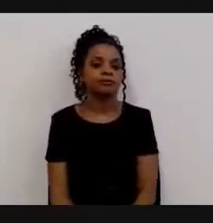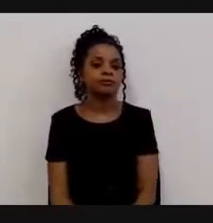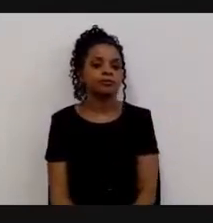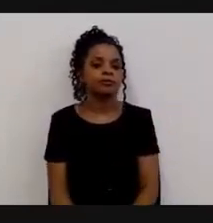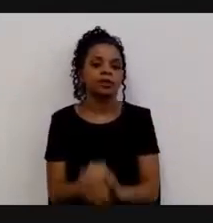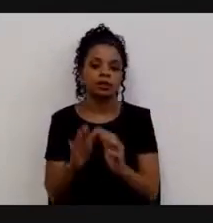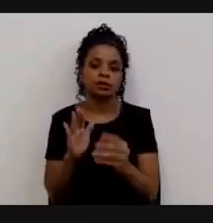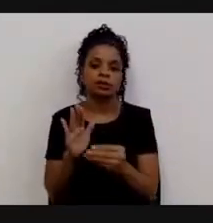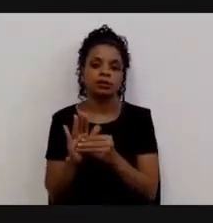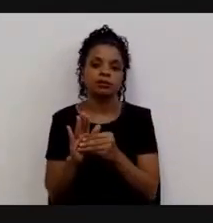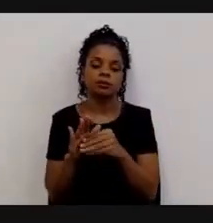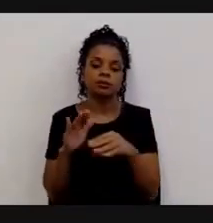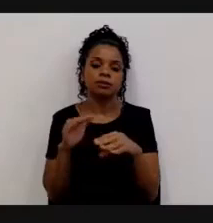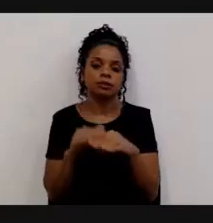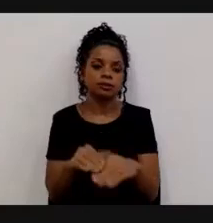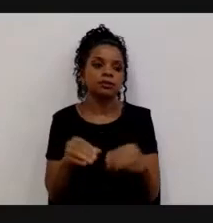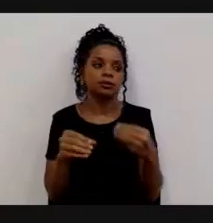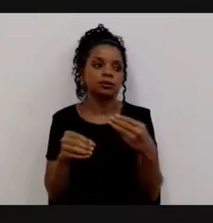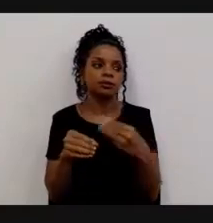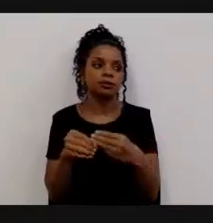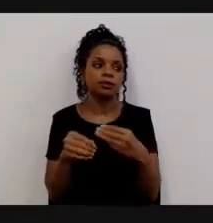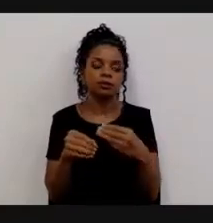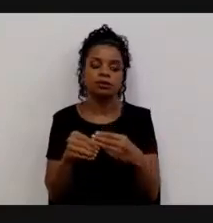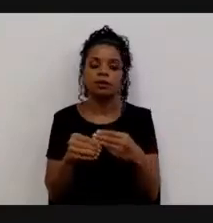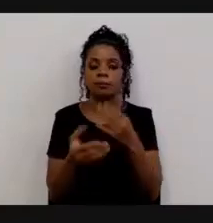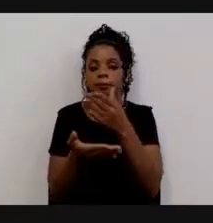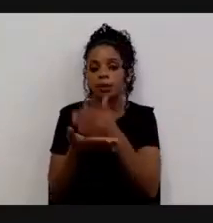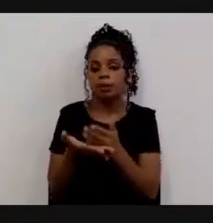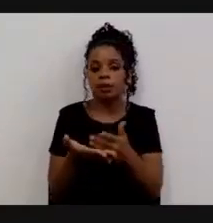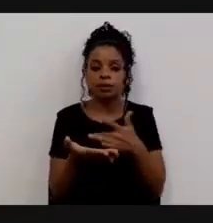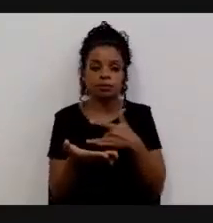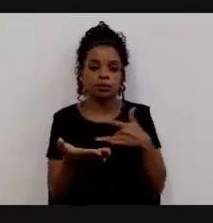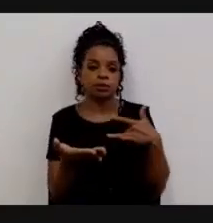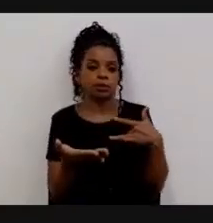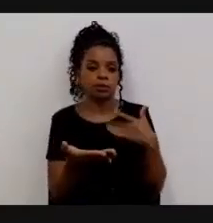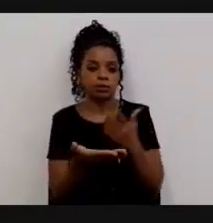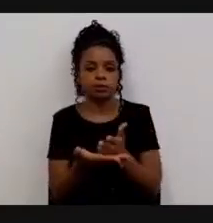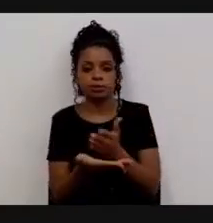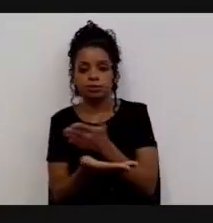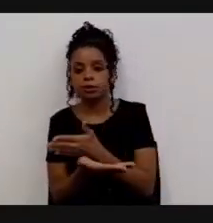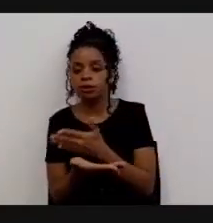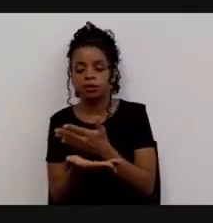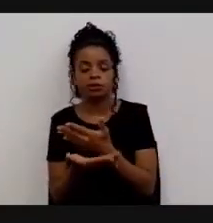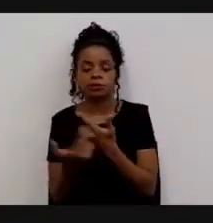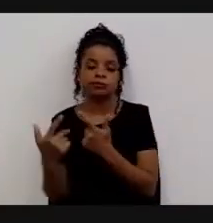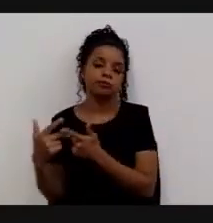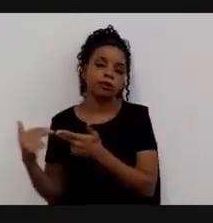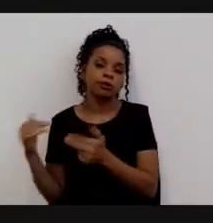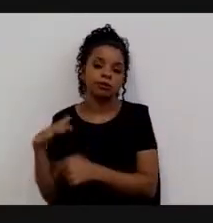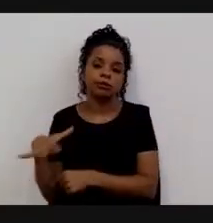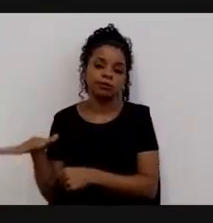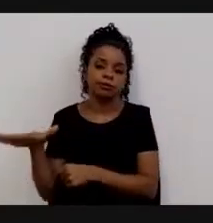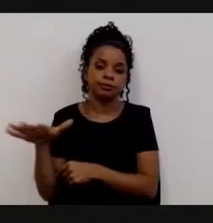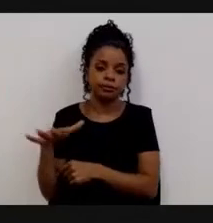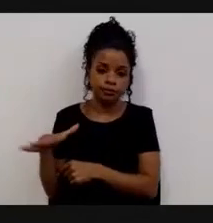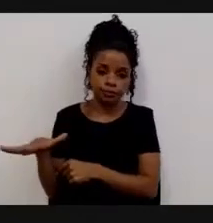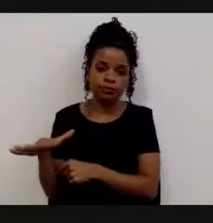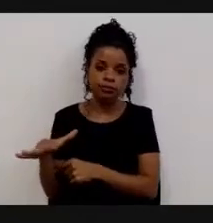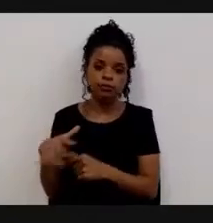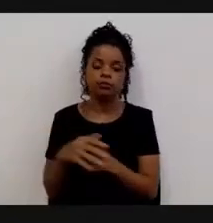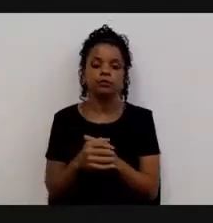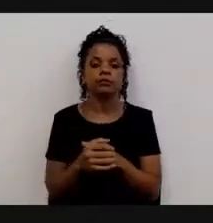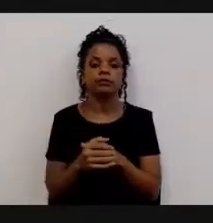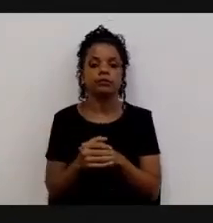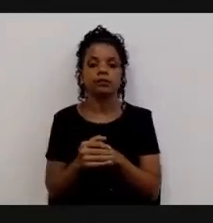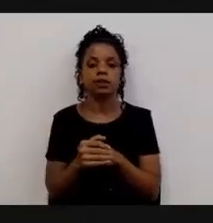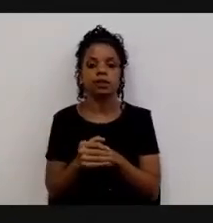Nas emendas impositivas no município, né, a gente tem que mandar metade para a saúde e metade para quaisquer outros campos, incluindo saúde, se quiser